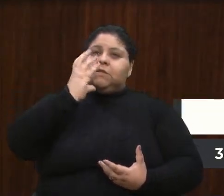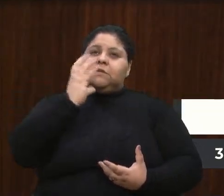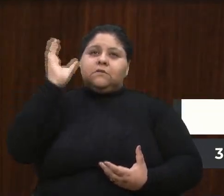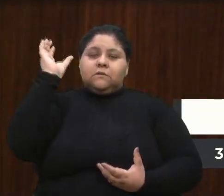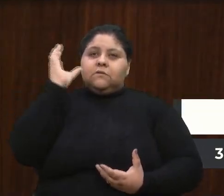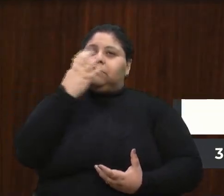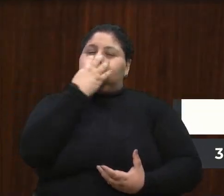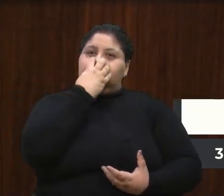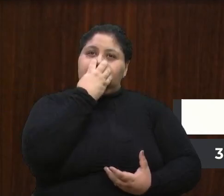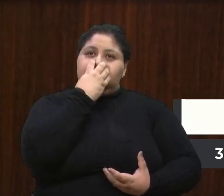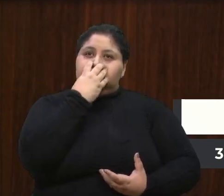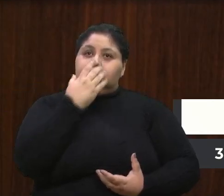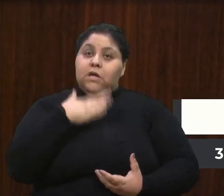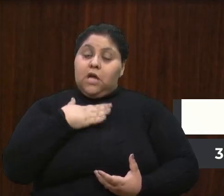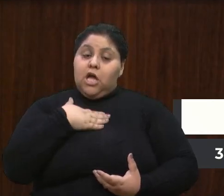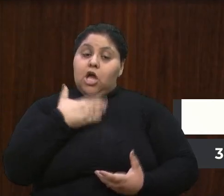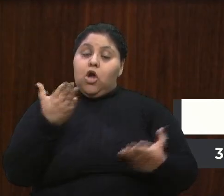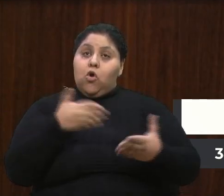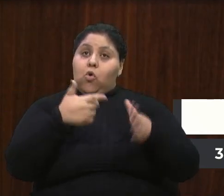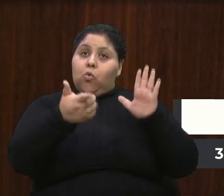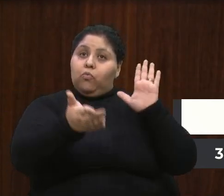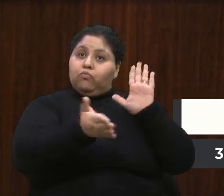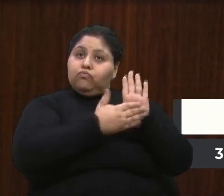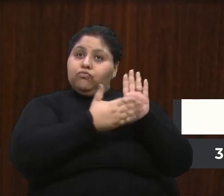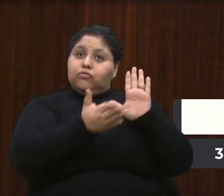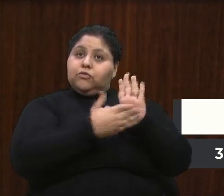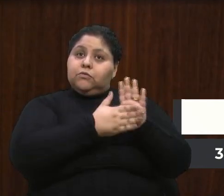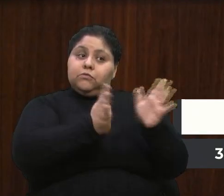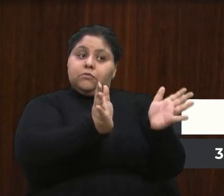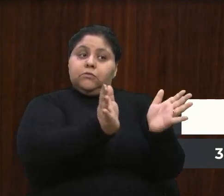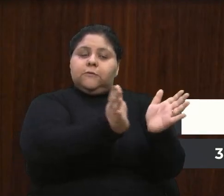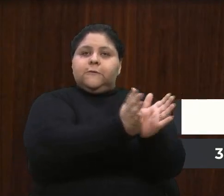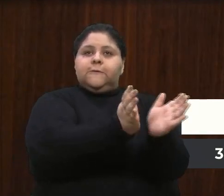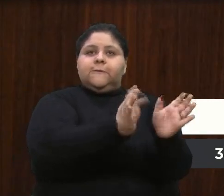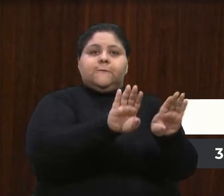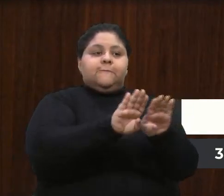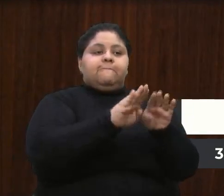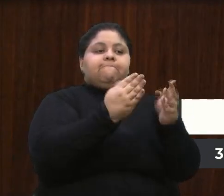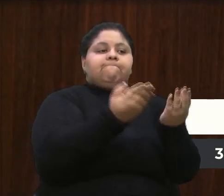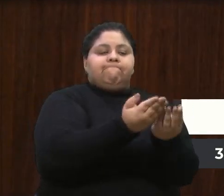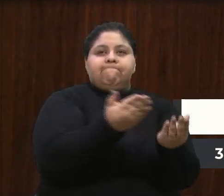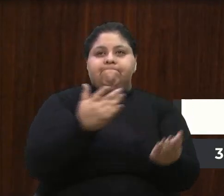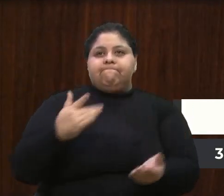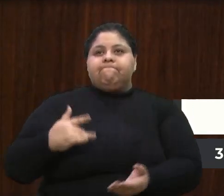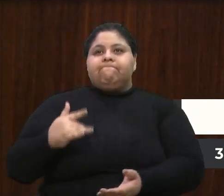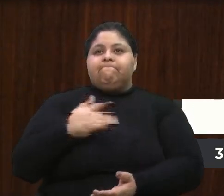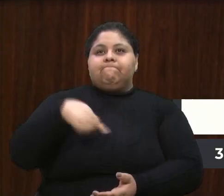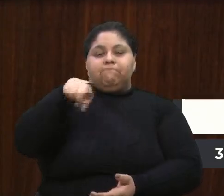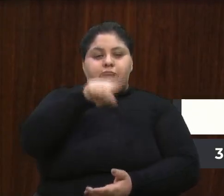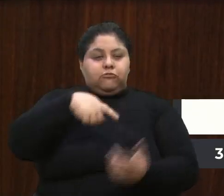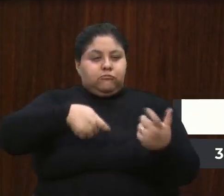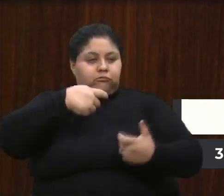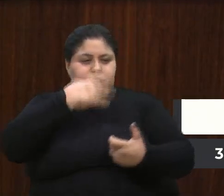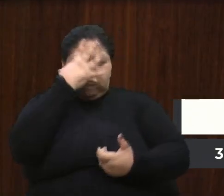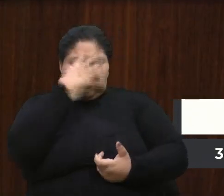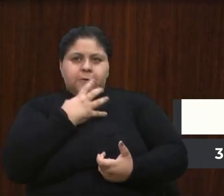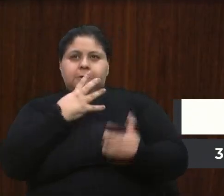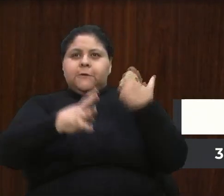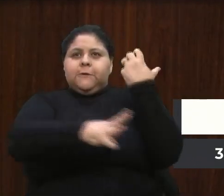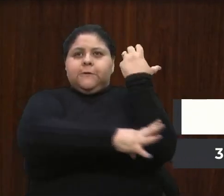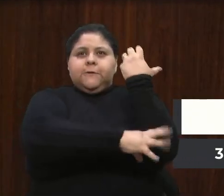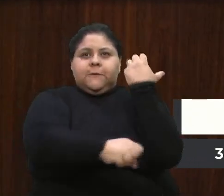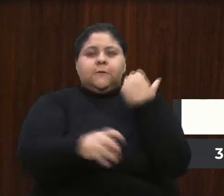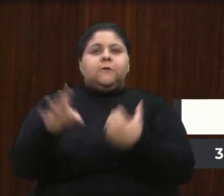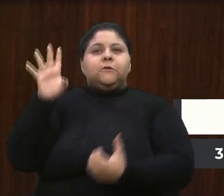já propus que na Comissão de Saúde nós debatêssemos de forma séria o aborto